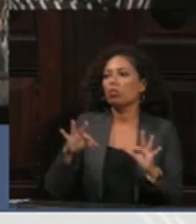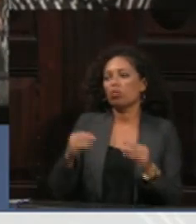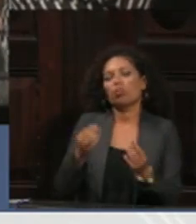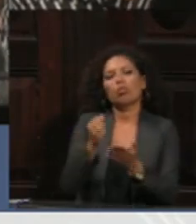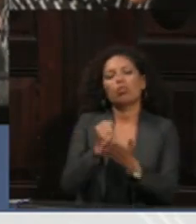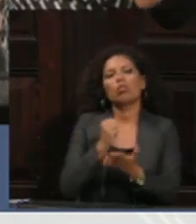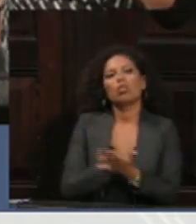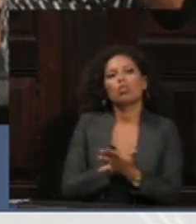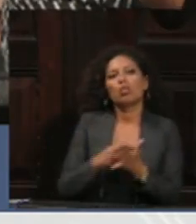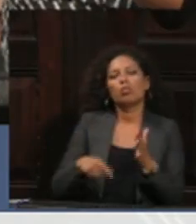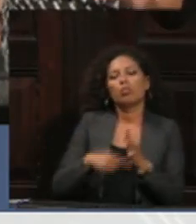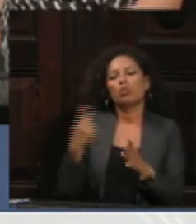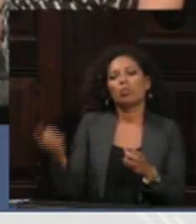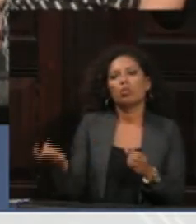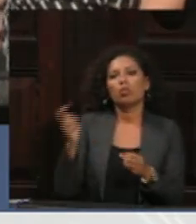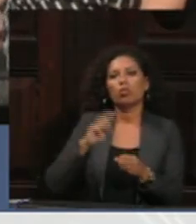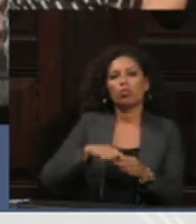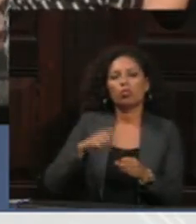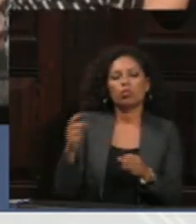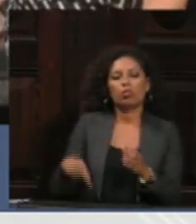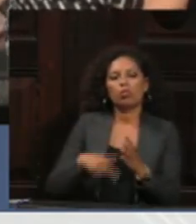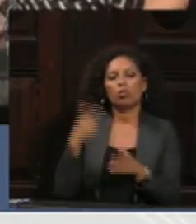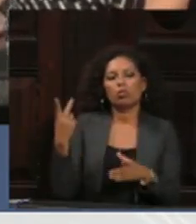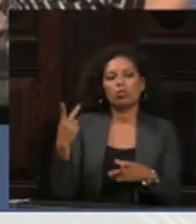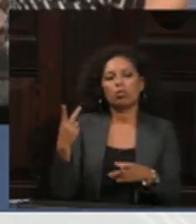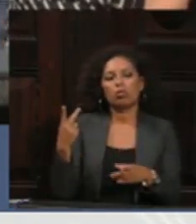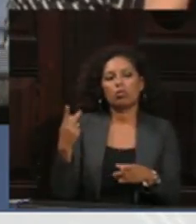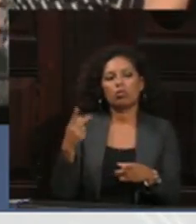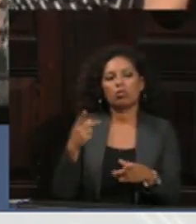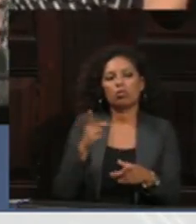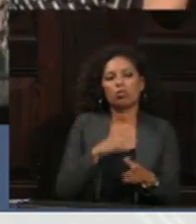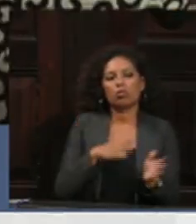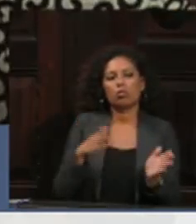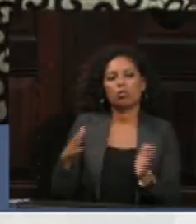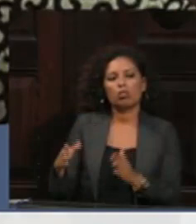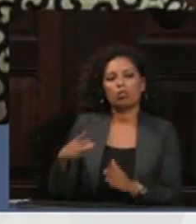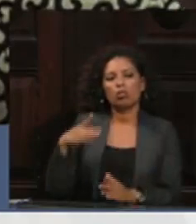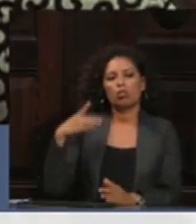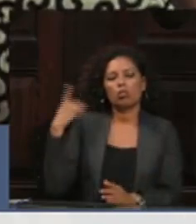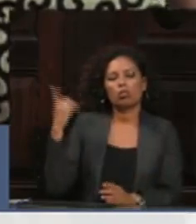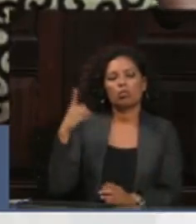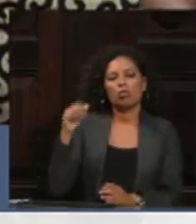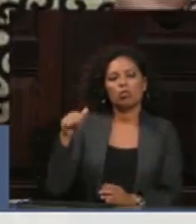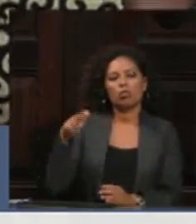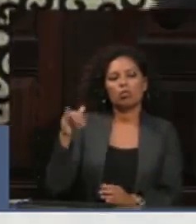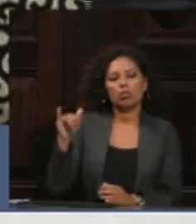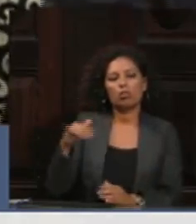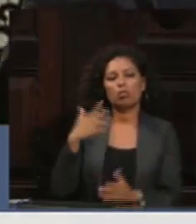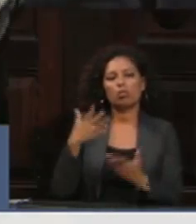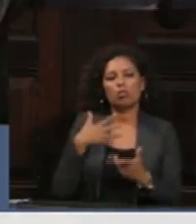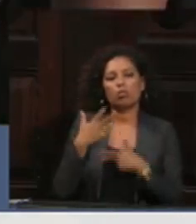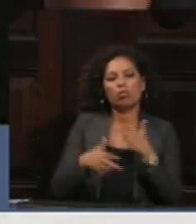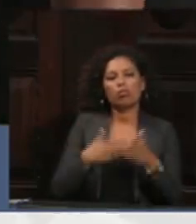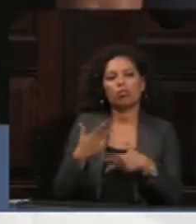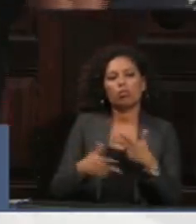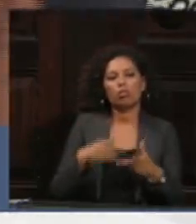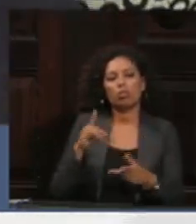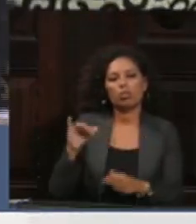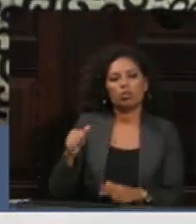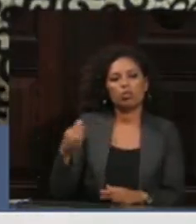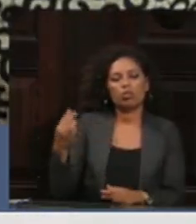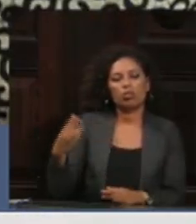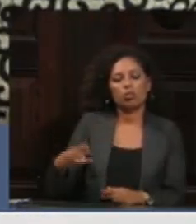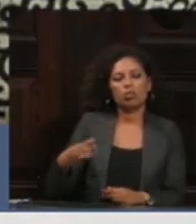votação, senhores que aprovam, parece que estão aprovados em primeira, retorna em segunda. Pela ordem, deputada Dani. Obrigado, senhor presidente. Eu gostaria de datar que hoje é dia 13